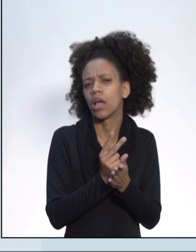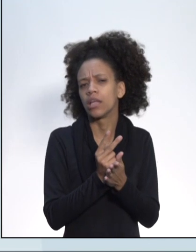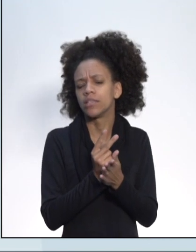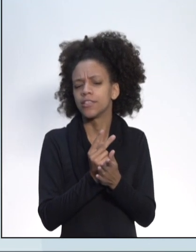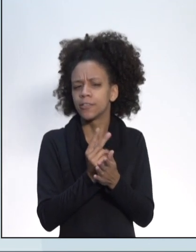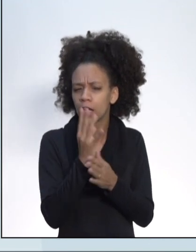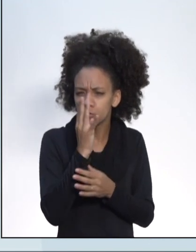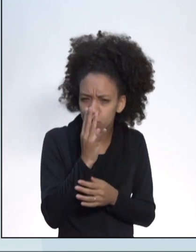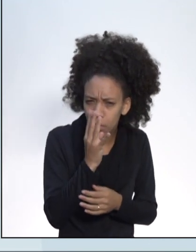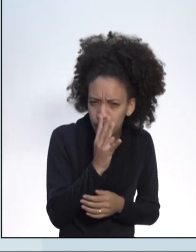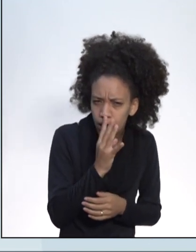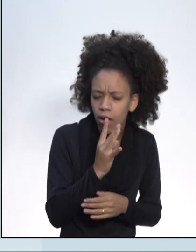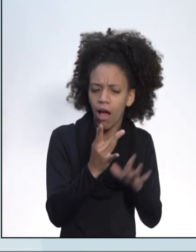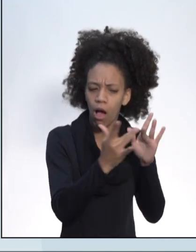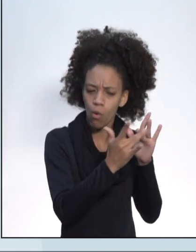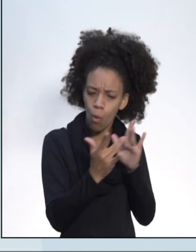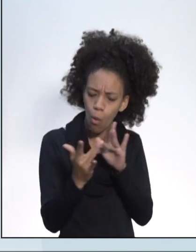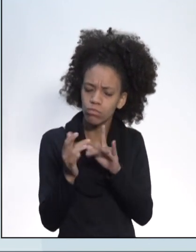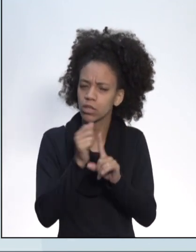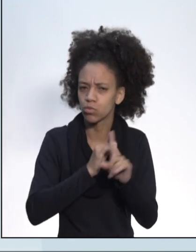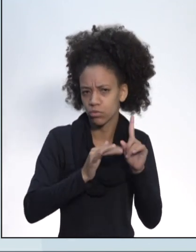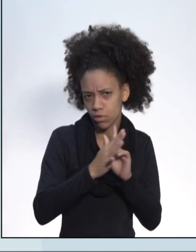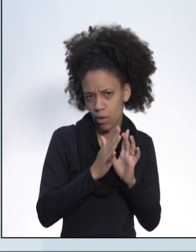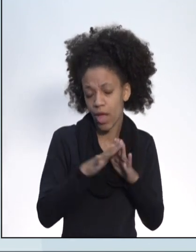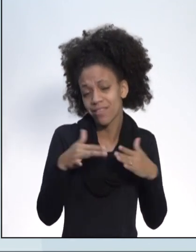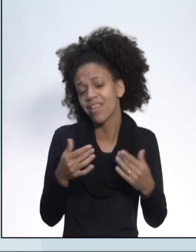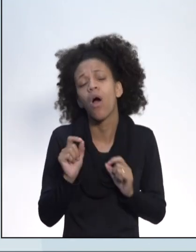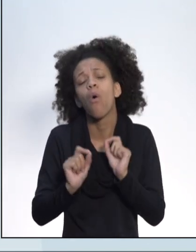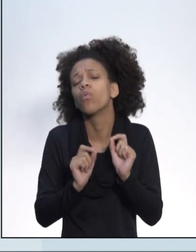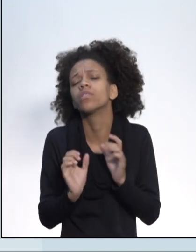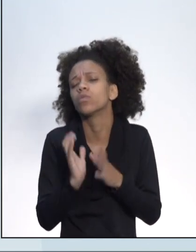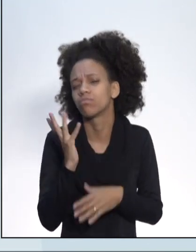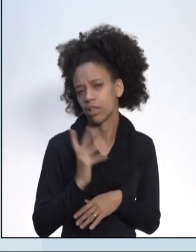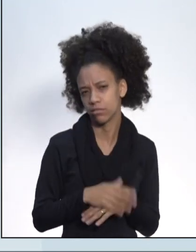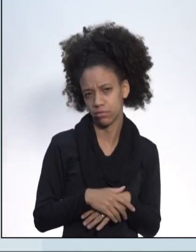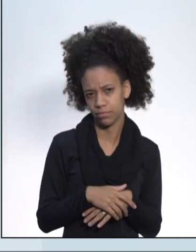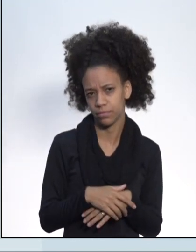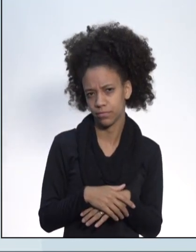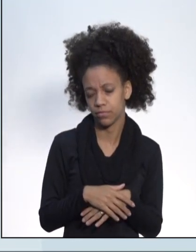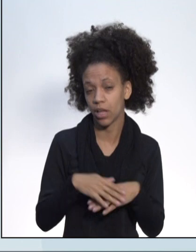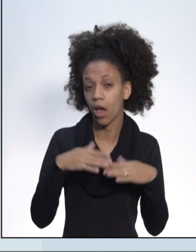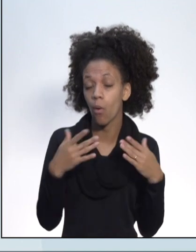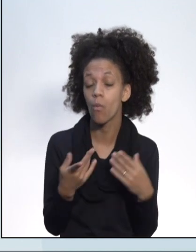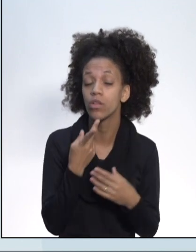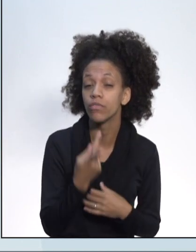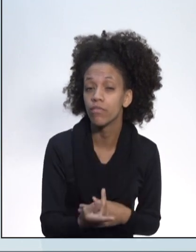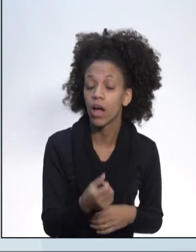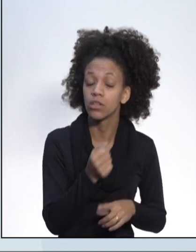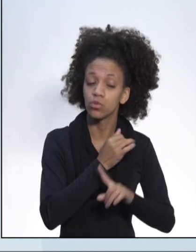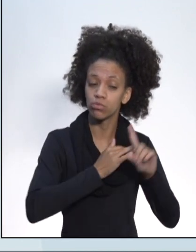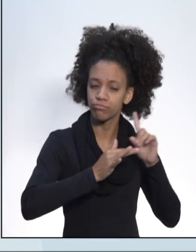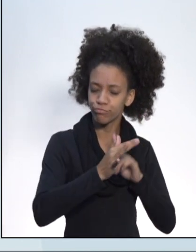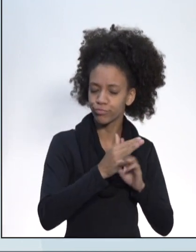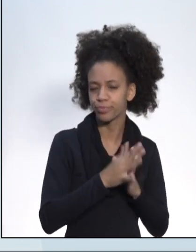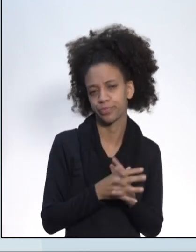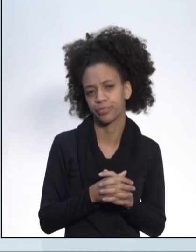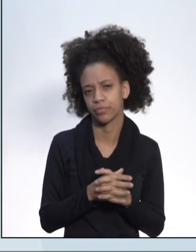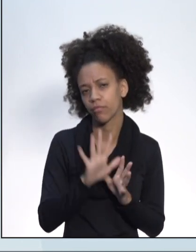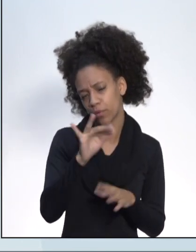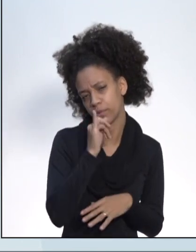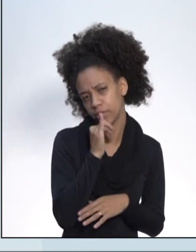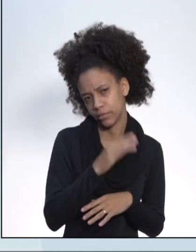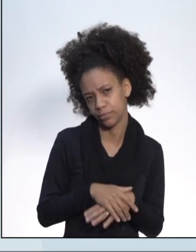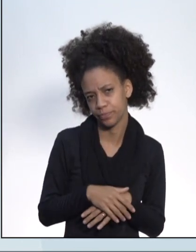o contato social. Então, o que que acontece? Quando a gente fala em iniciativa social? Por exemplo, quando a gente estava